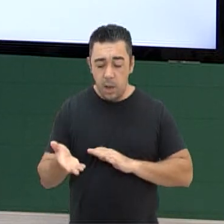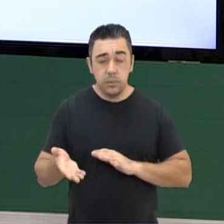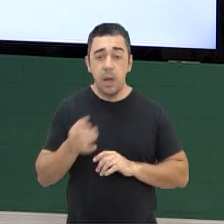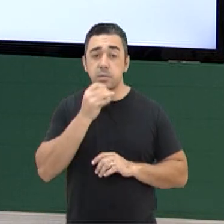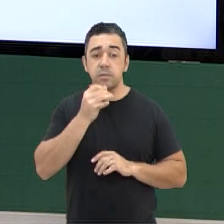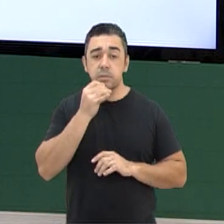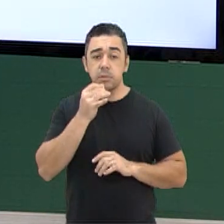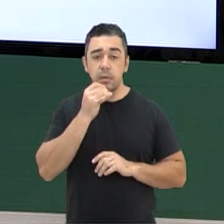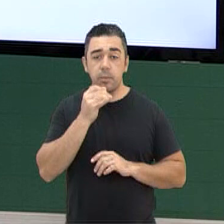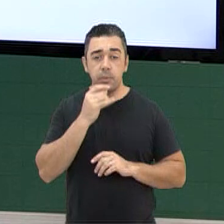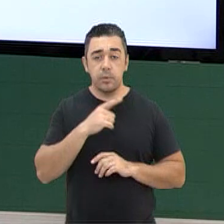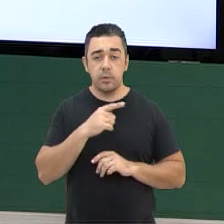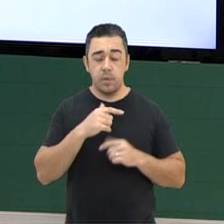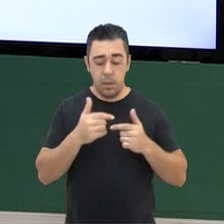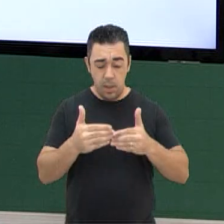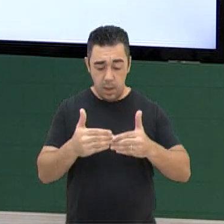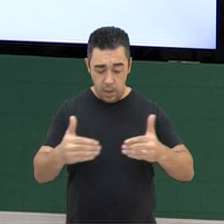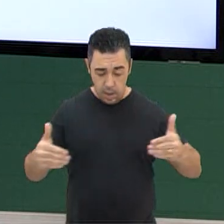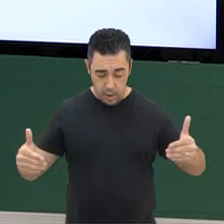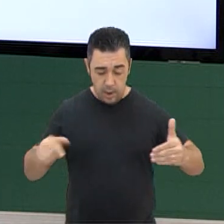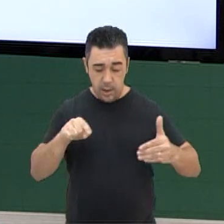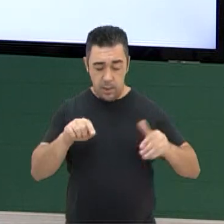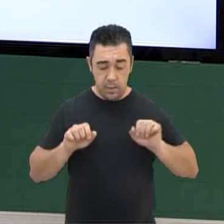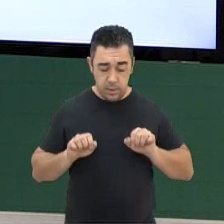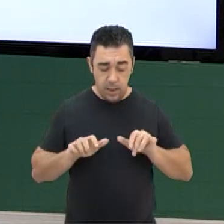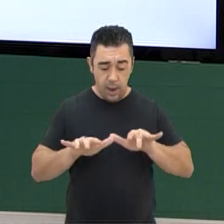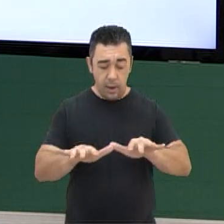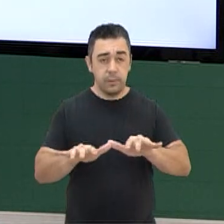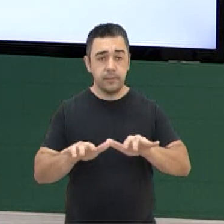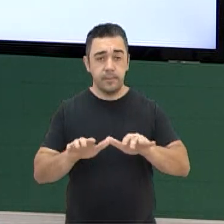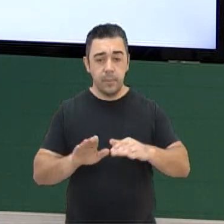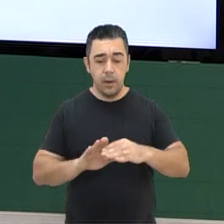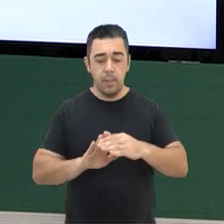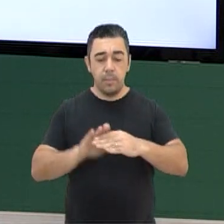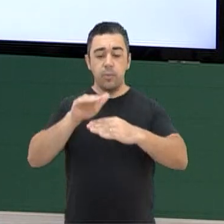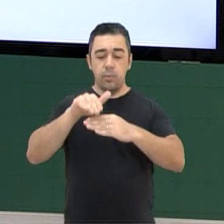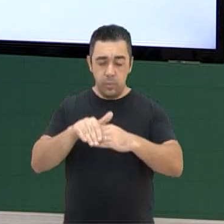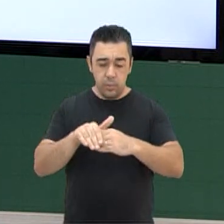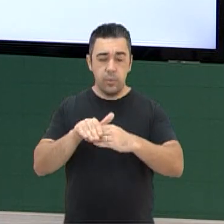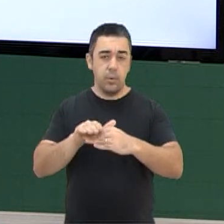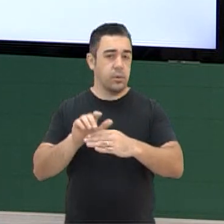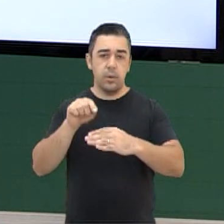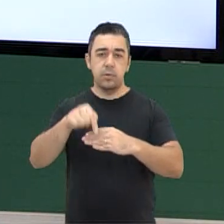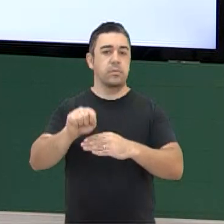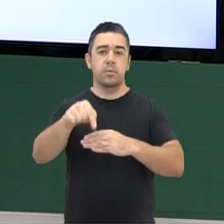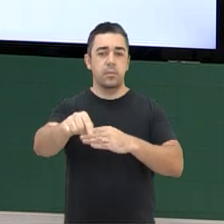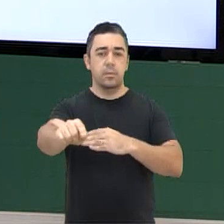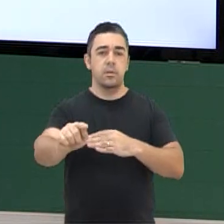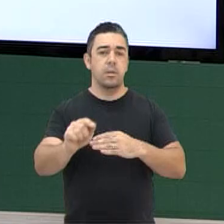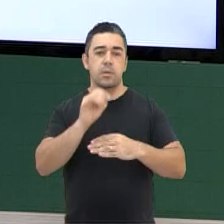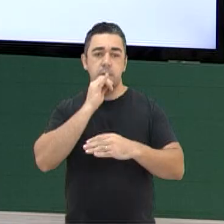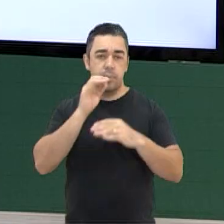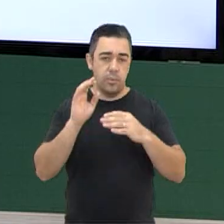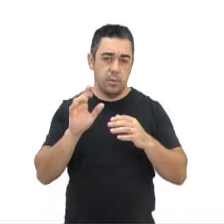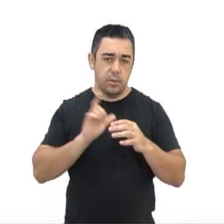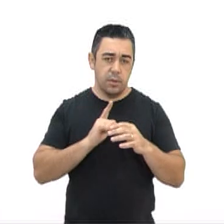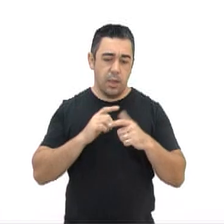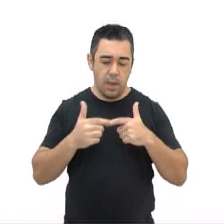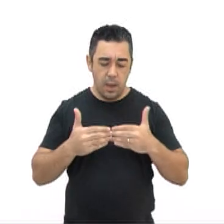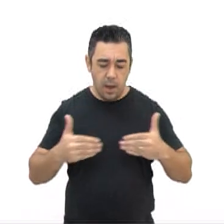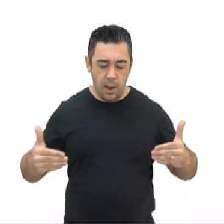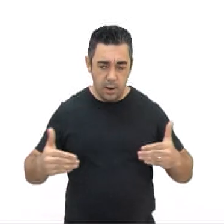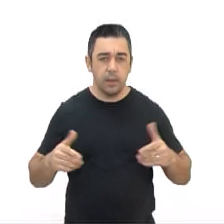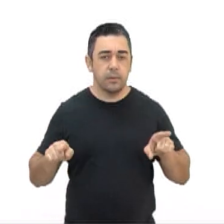ela toca na área de ataque, salta e não toca na área neutra. E temos aí mais